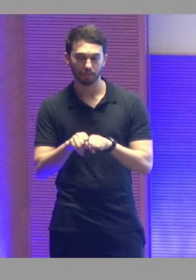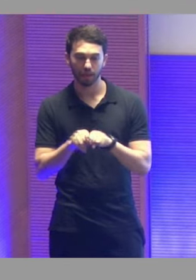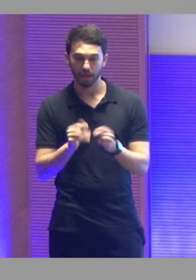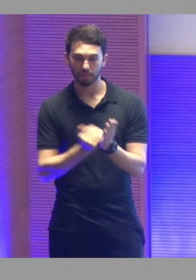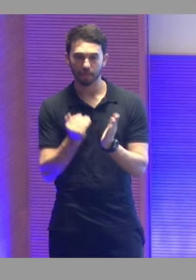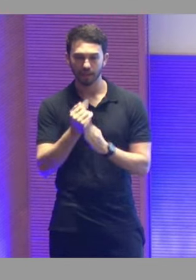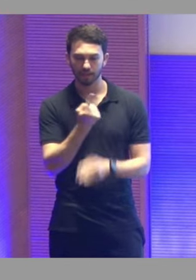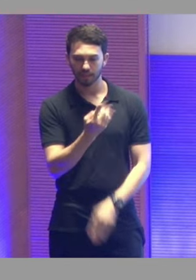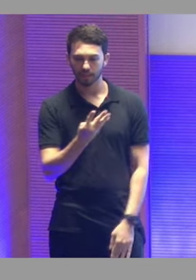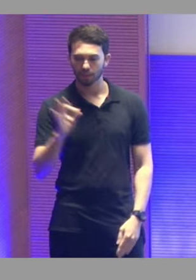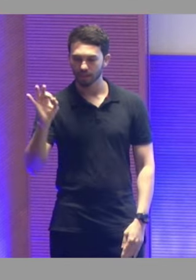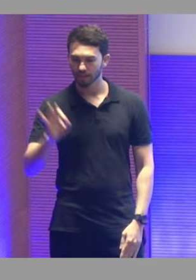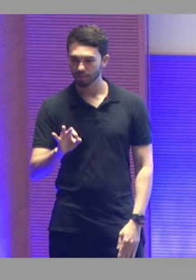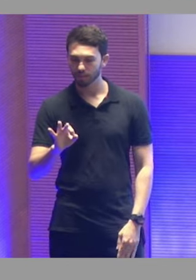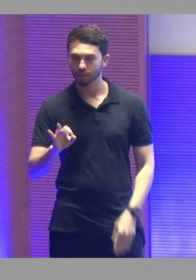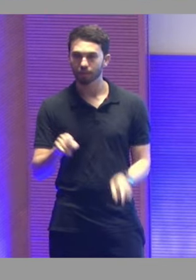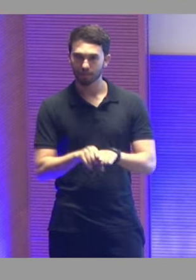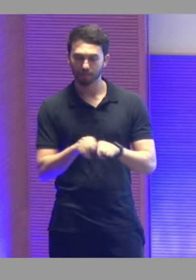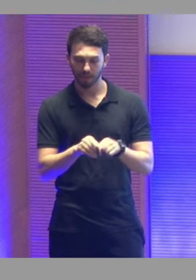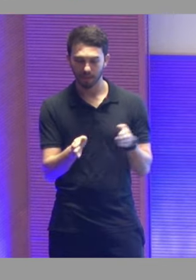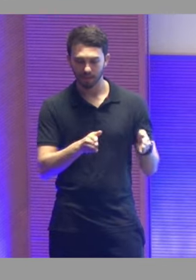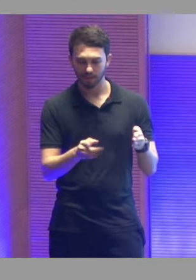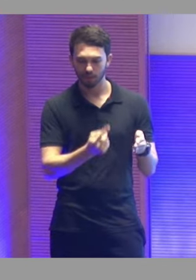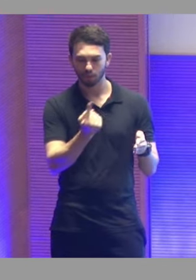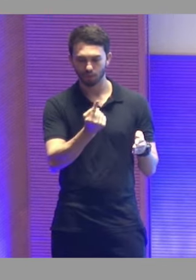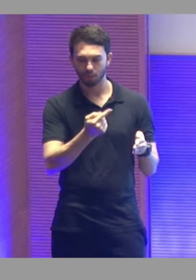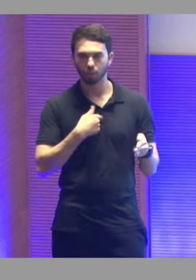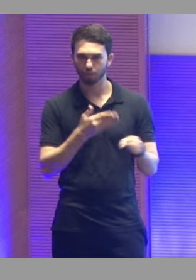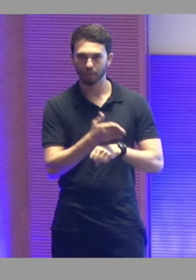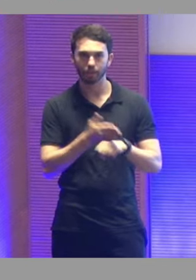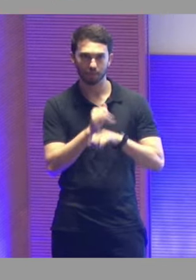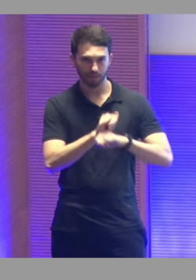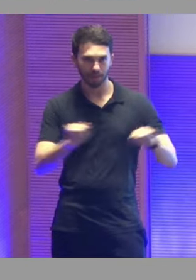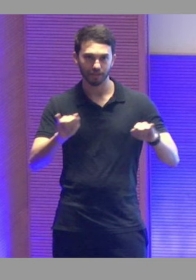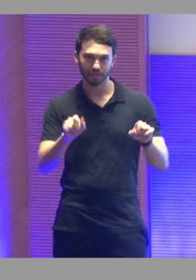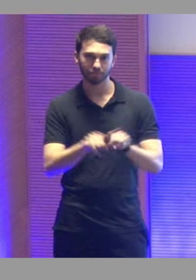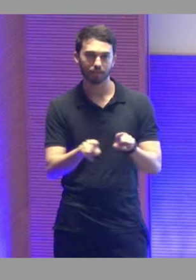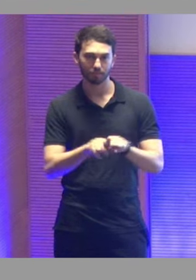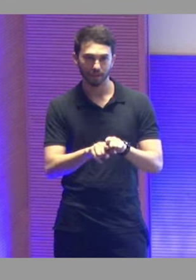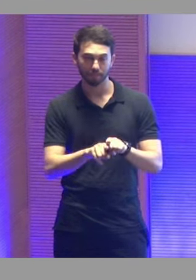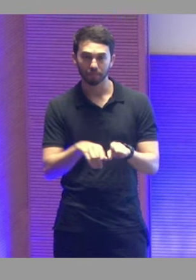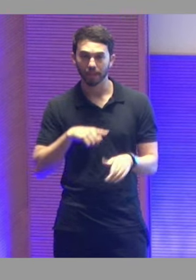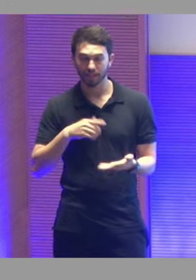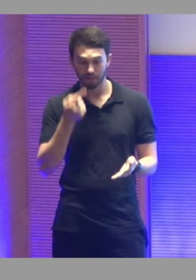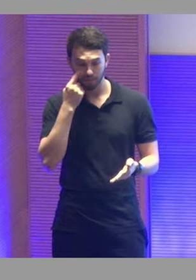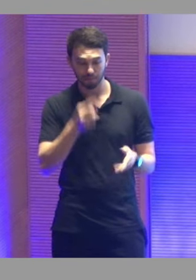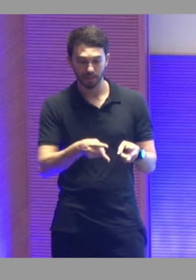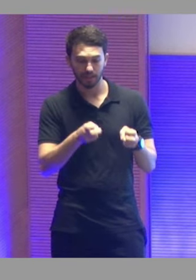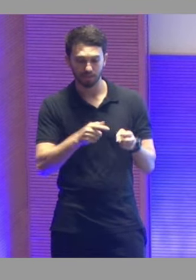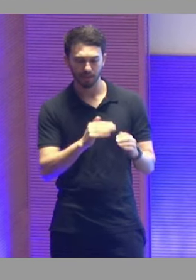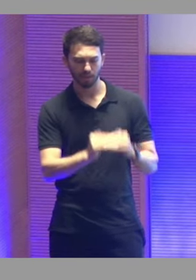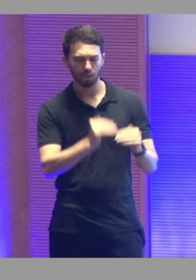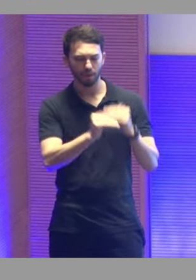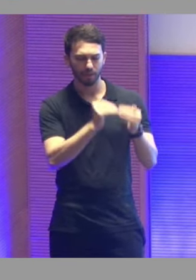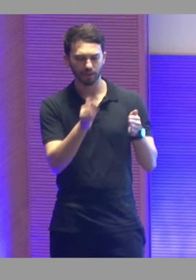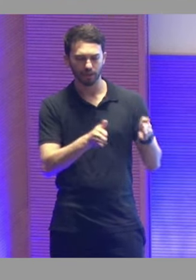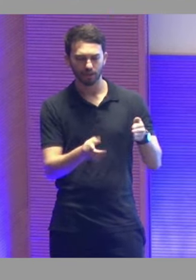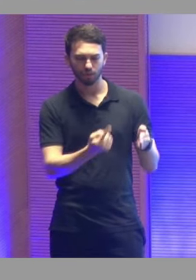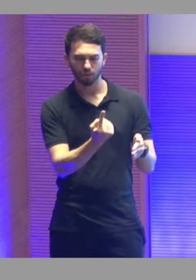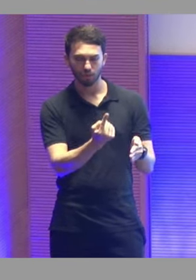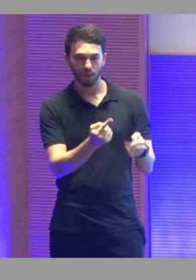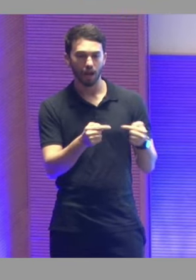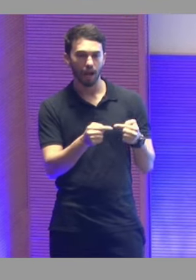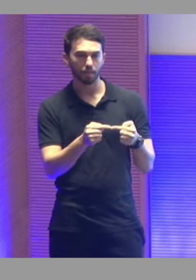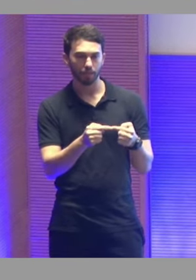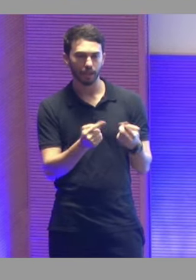140% nas emissões de scopo 1 Só para evidenciar para vocês que o aumento das emissões de scopo um elas não crescem de forma proporcional